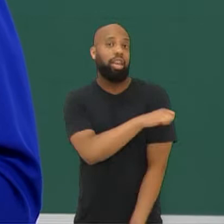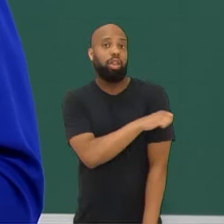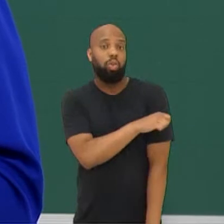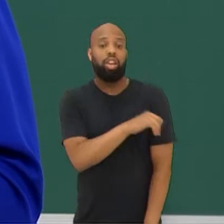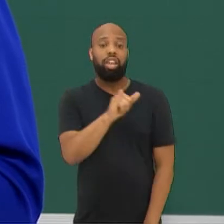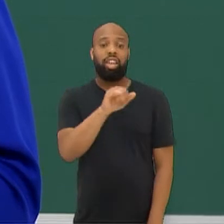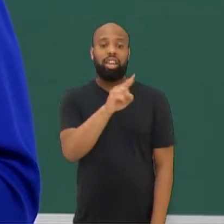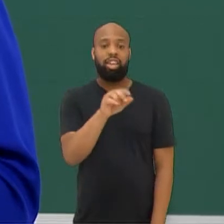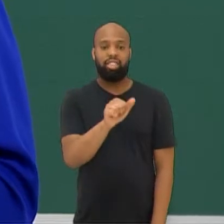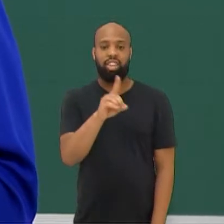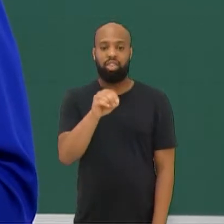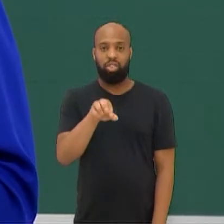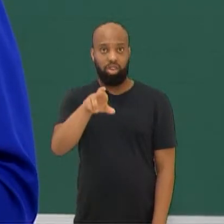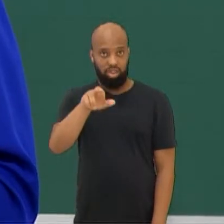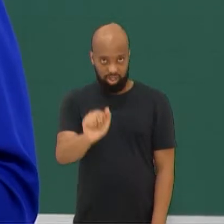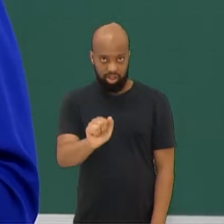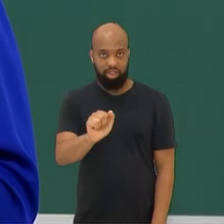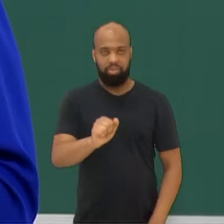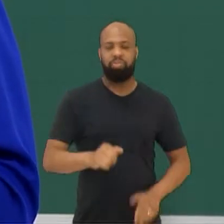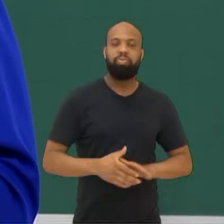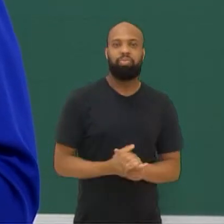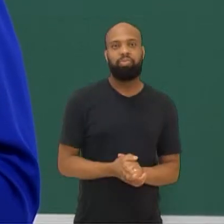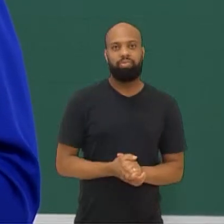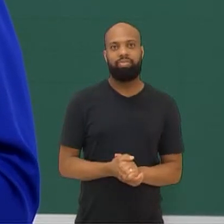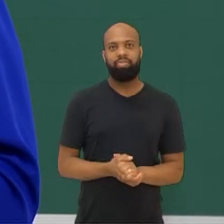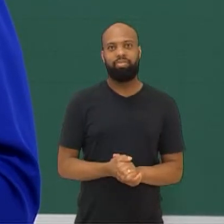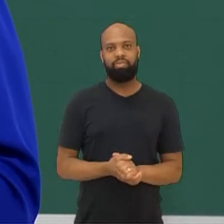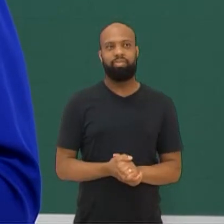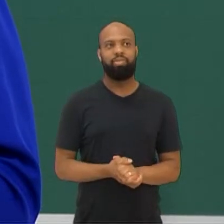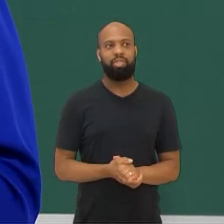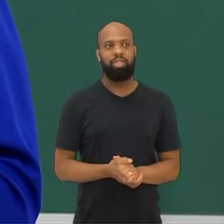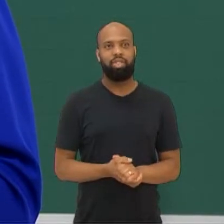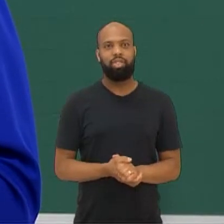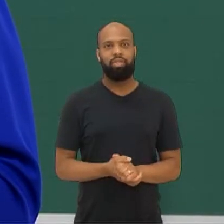Isadora, do Colégio Machado de Assis de Barbosa.